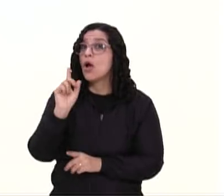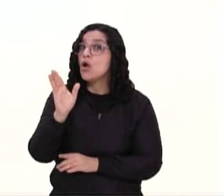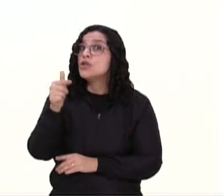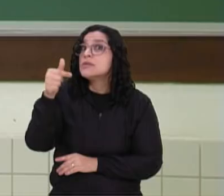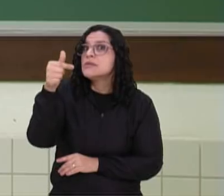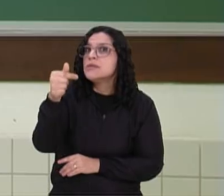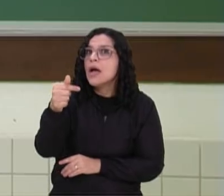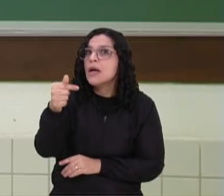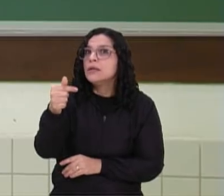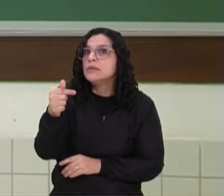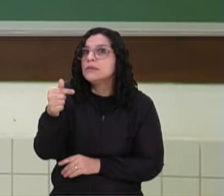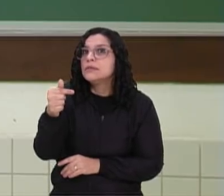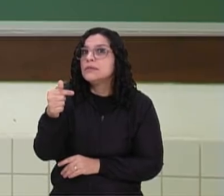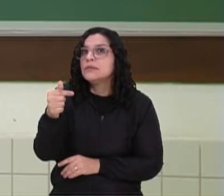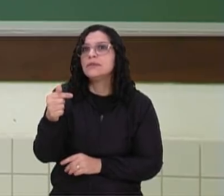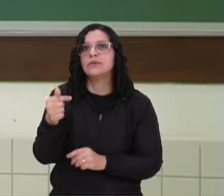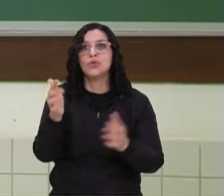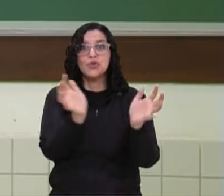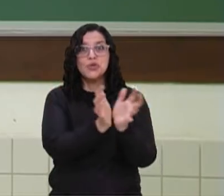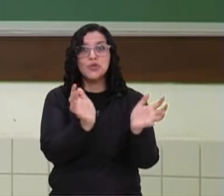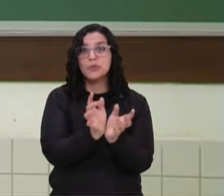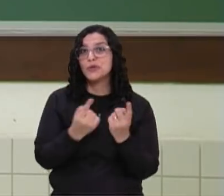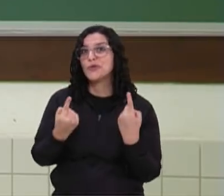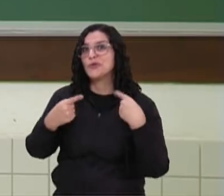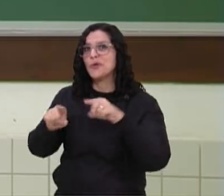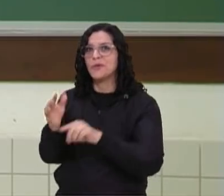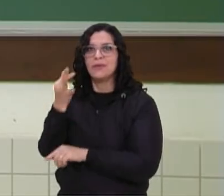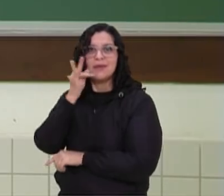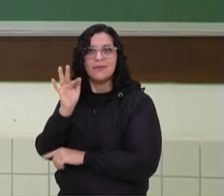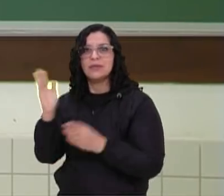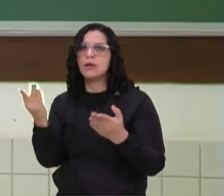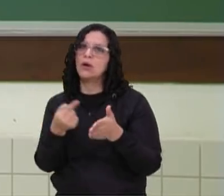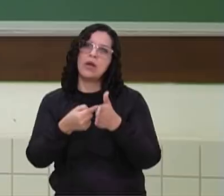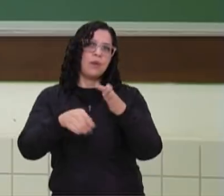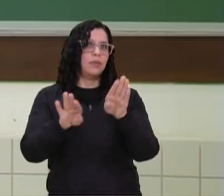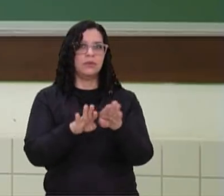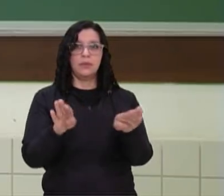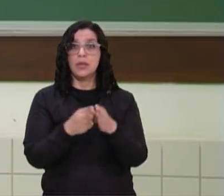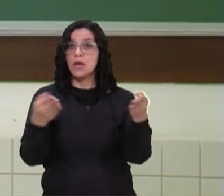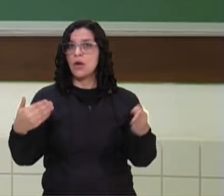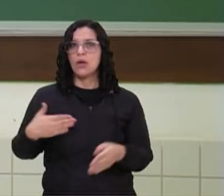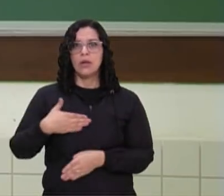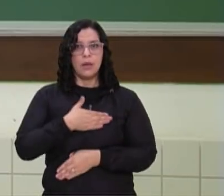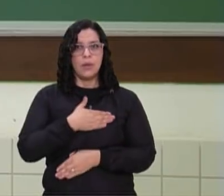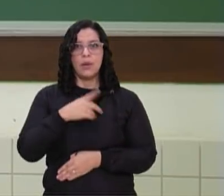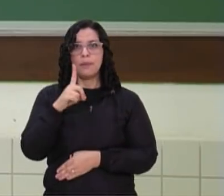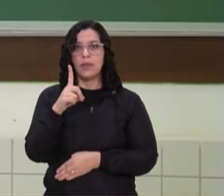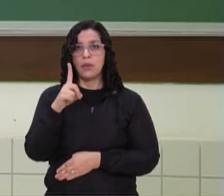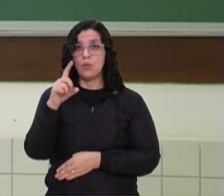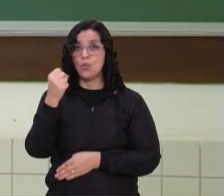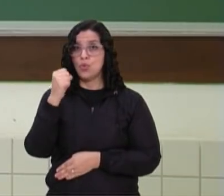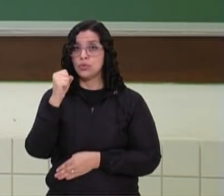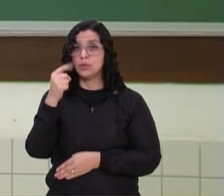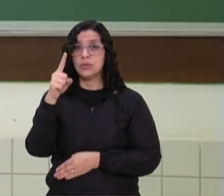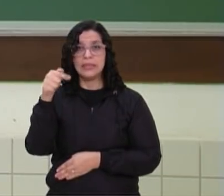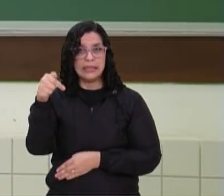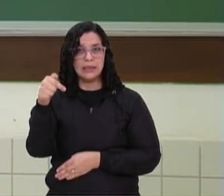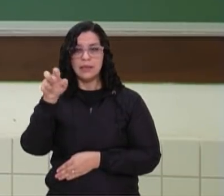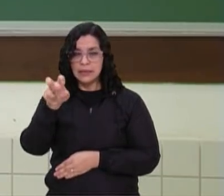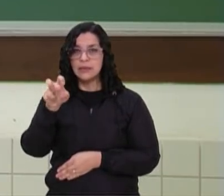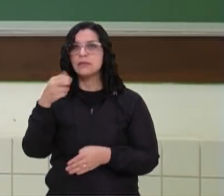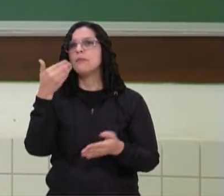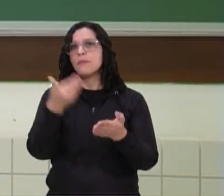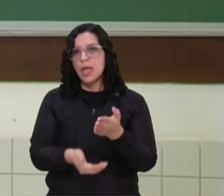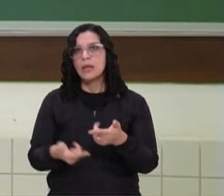a sétima coligação contra a França. E vai ser a última, porque Napoleão Bonaparte, em 1815, é derrotado definitivamente